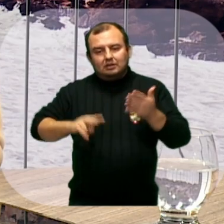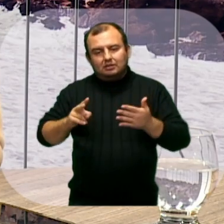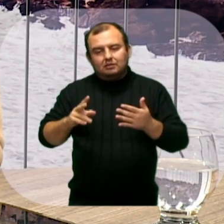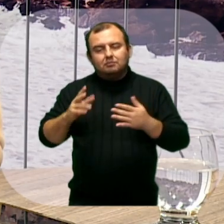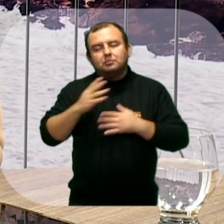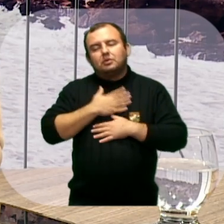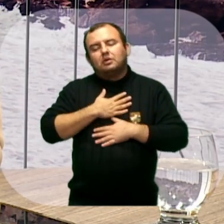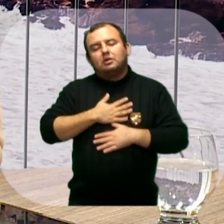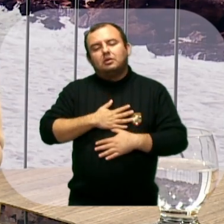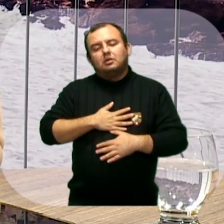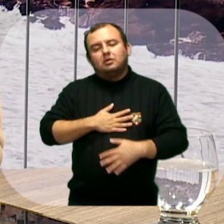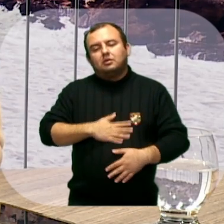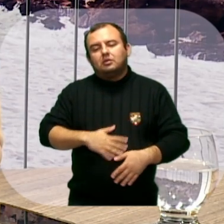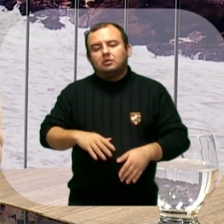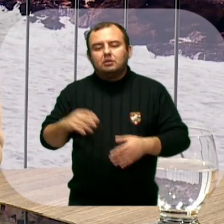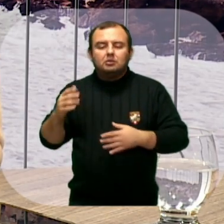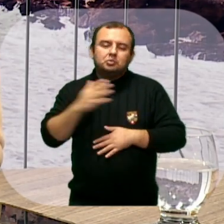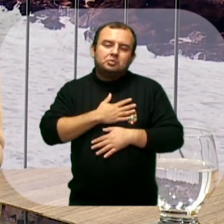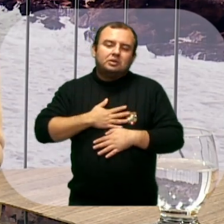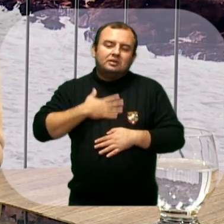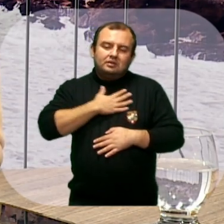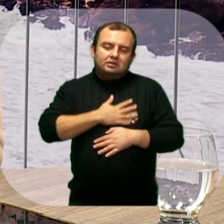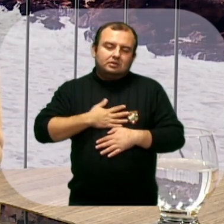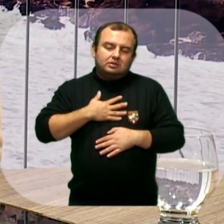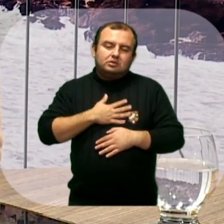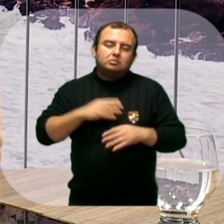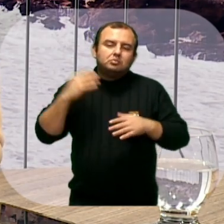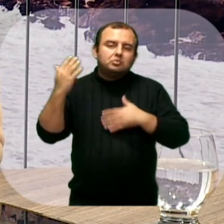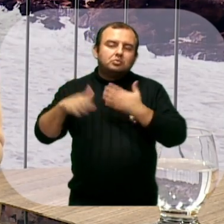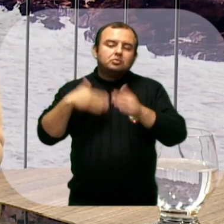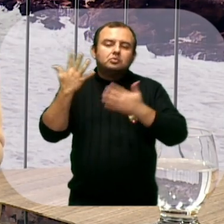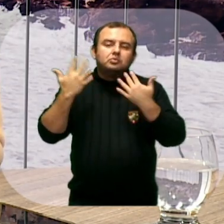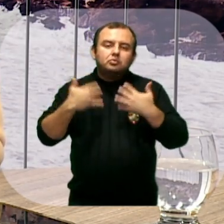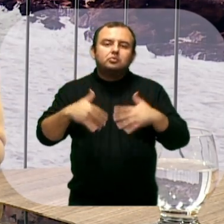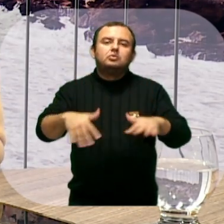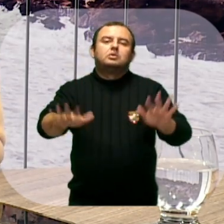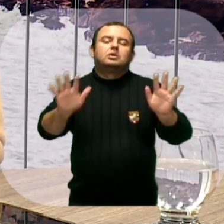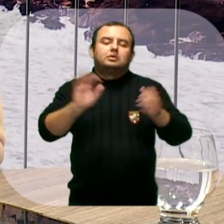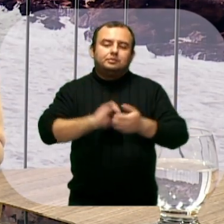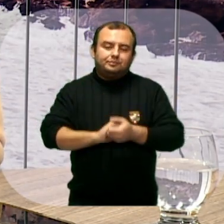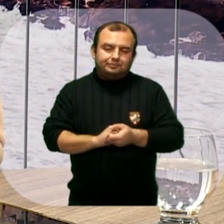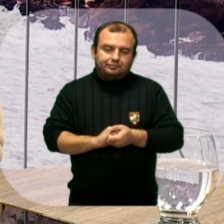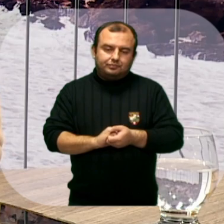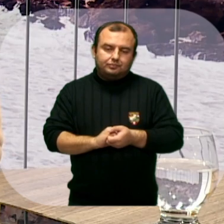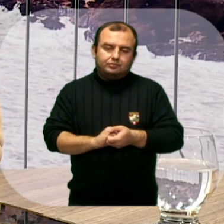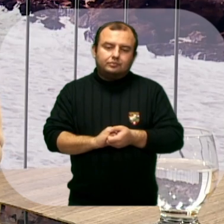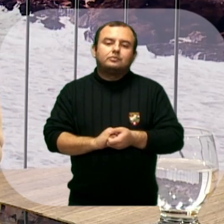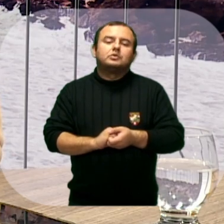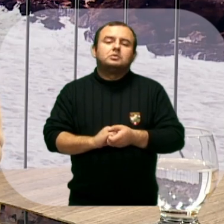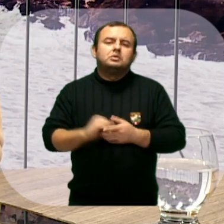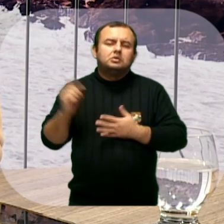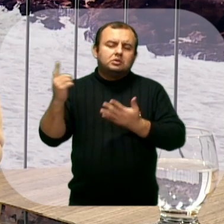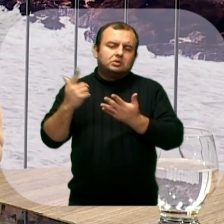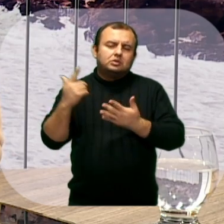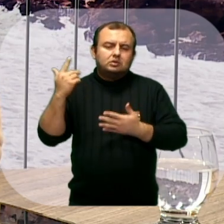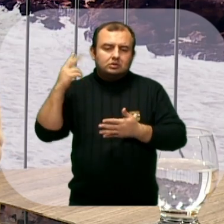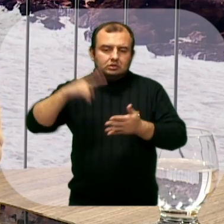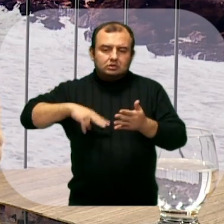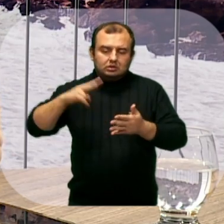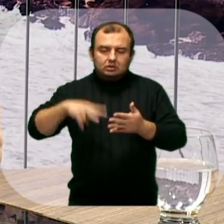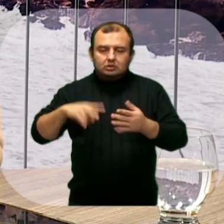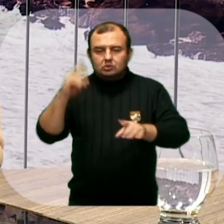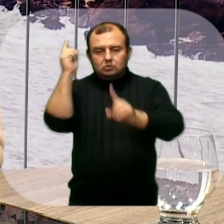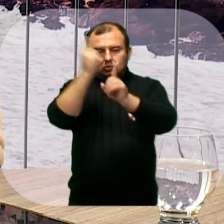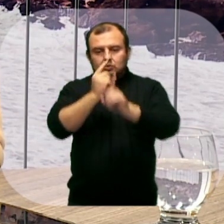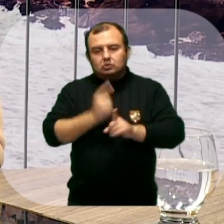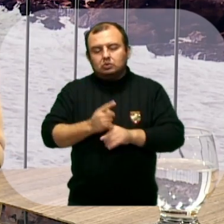deleite. Que é aquela leitura por prazer, por fruição, por mergulhar naquela obra, se identificar com